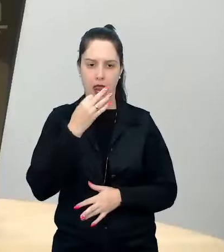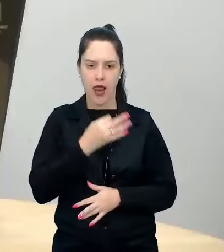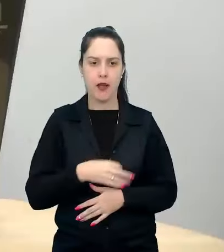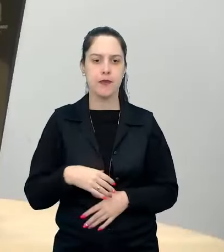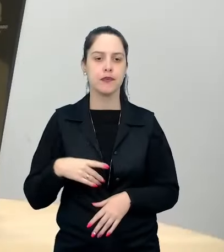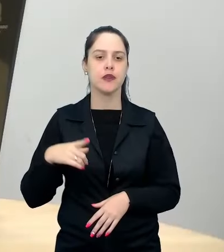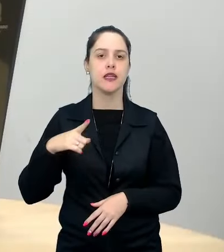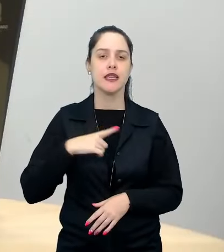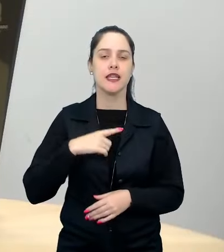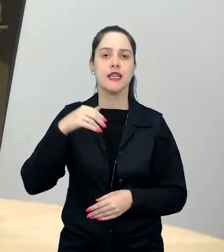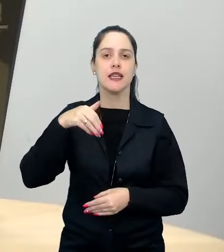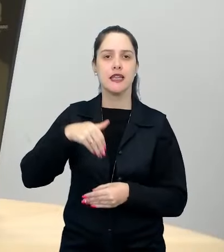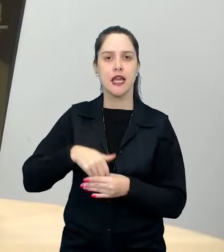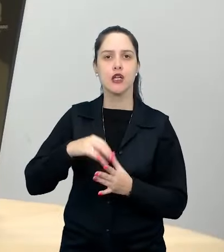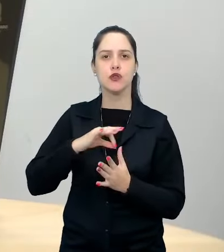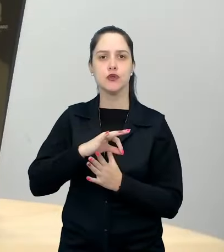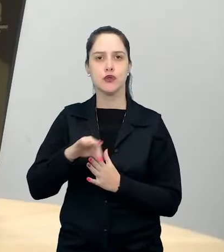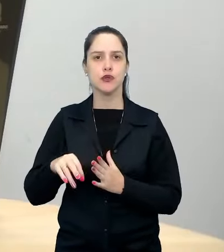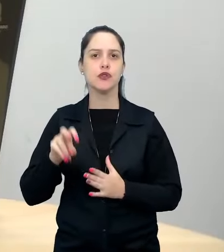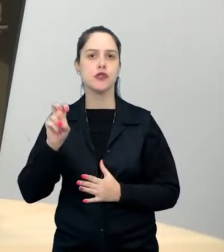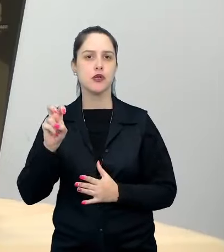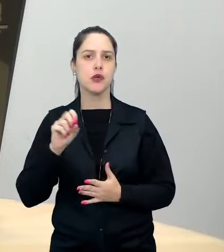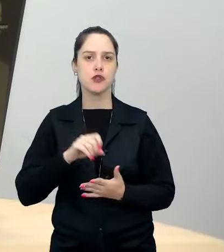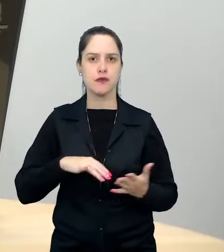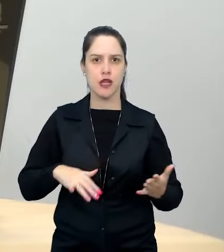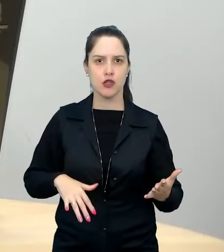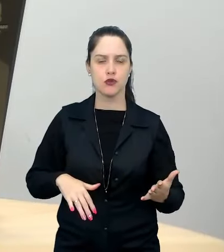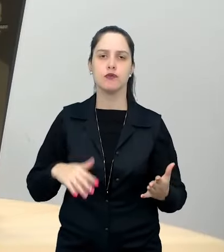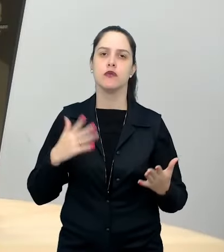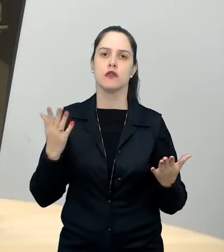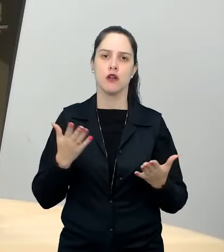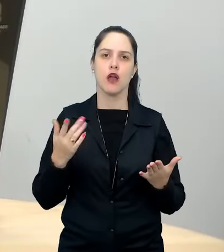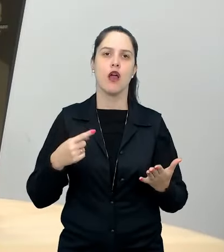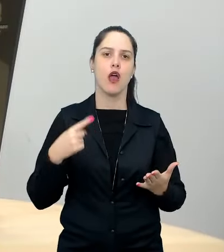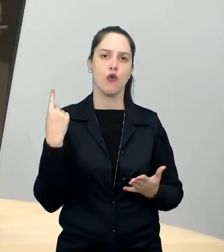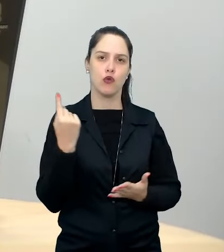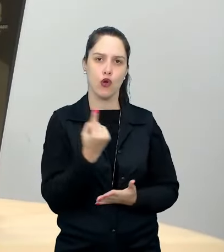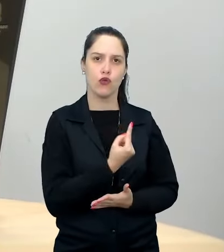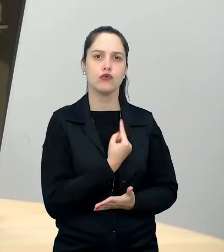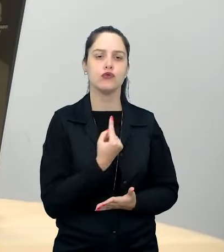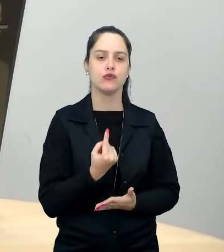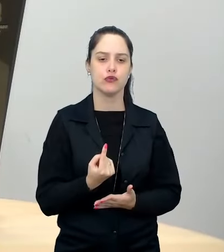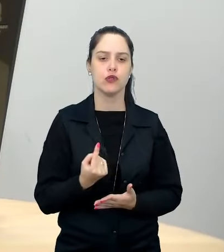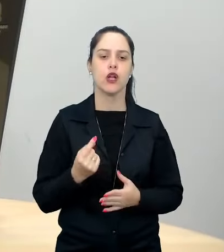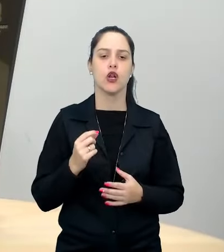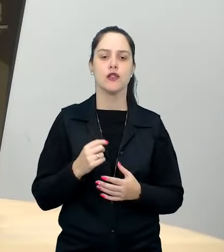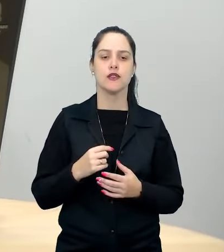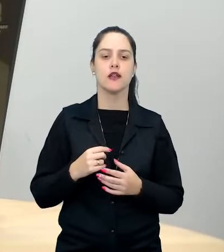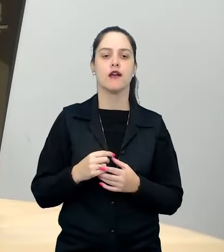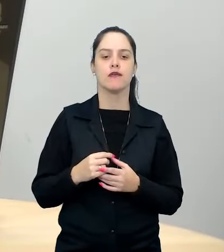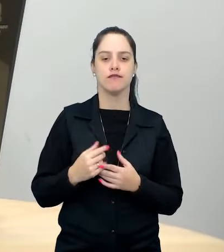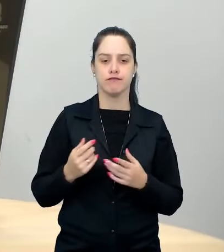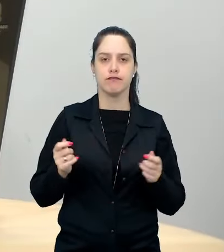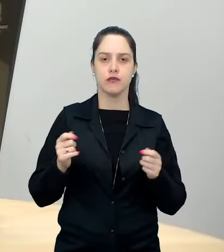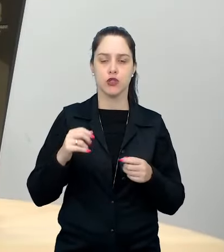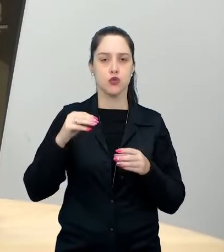têm dentro dos mapas 5 atividades. Então, esse é a nossa estrutura base do mapa.